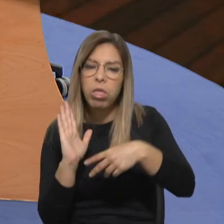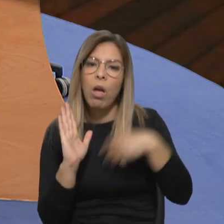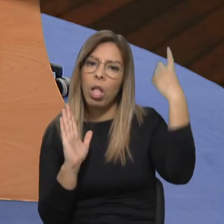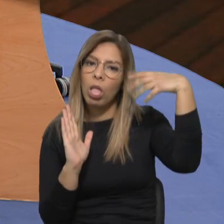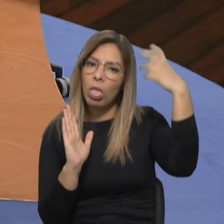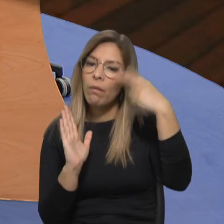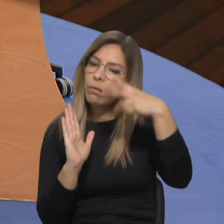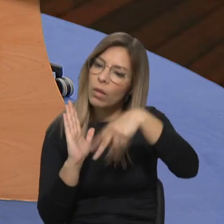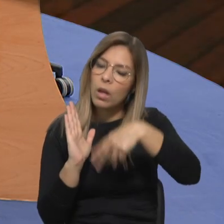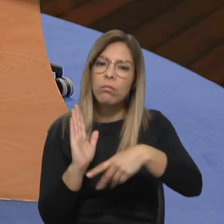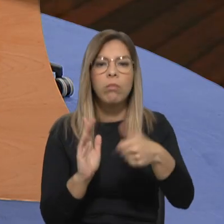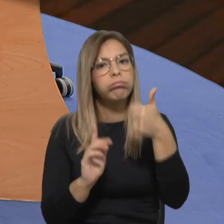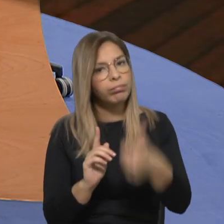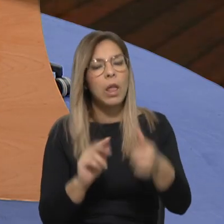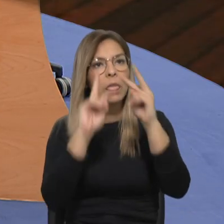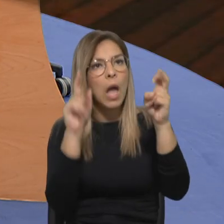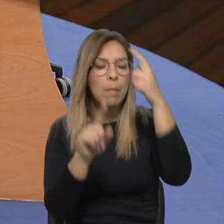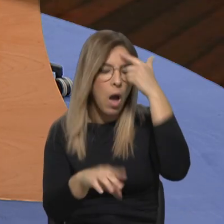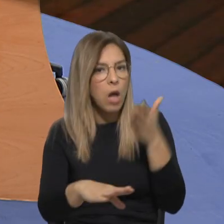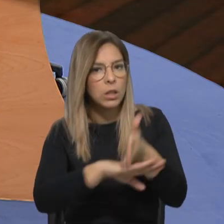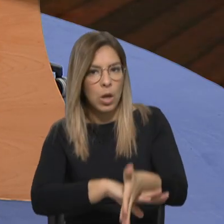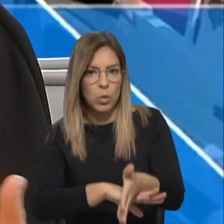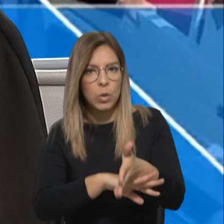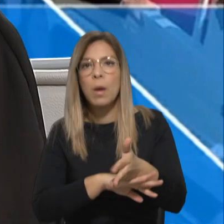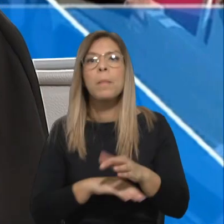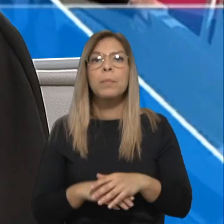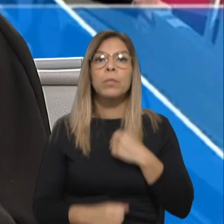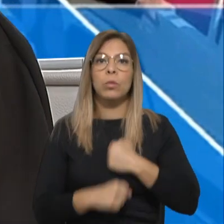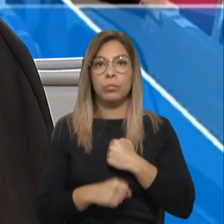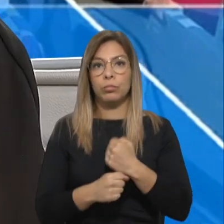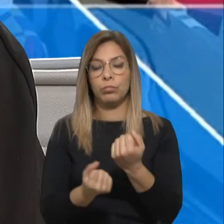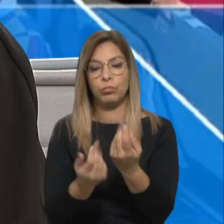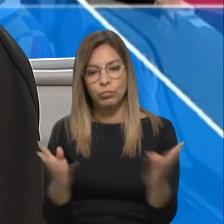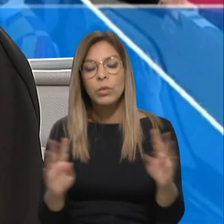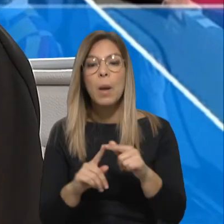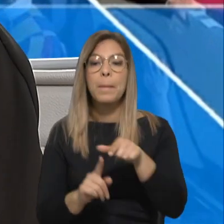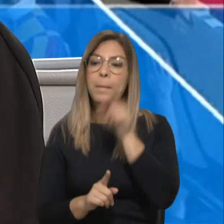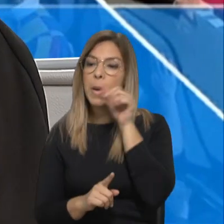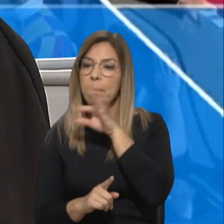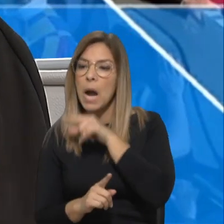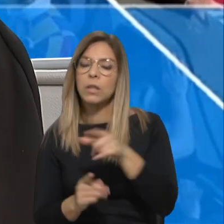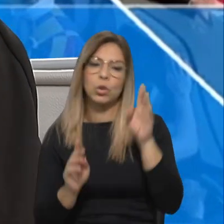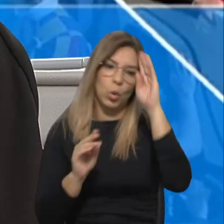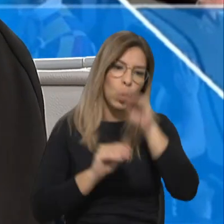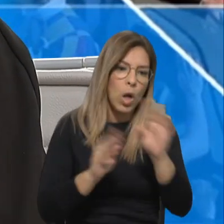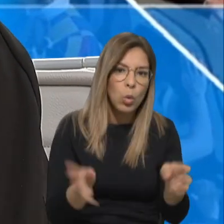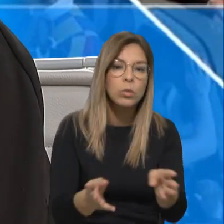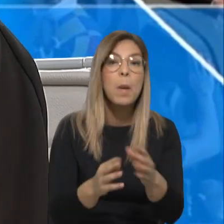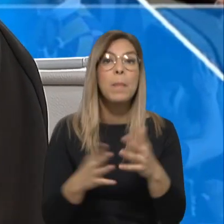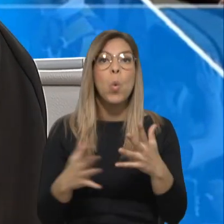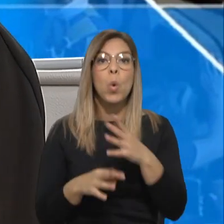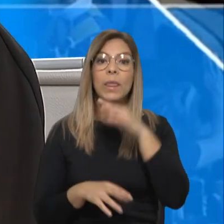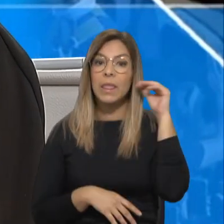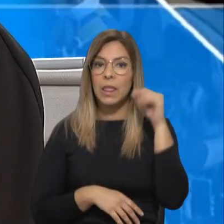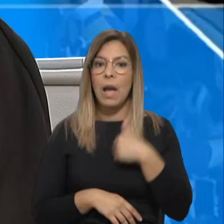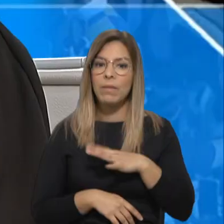abordarmos o tema. Porque aquilo que eu vejo também na minha prática clínica, porque trabalho muito com pais e com educadores, é que muitas vezes os adultos querem abordar